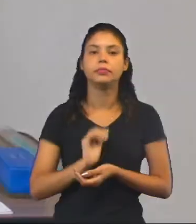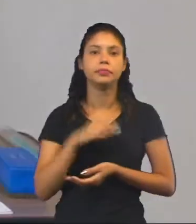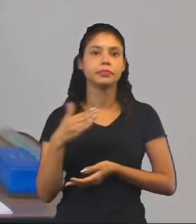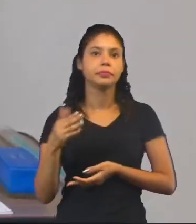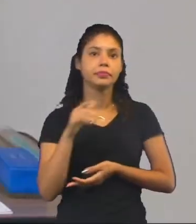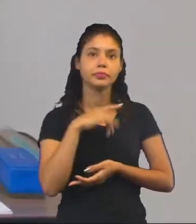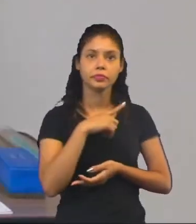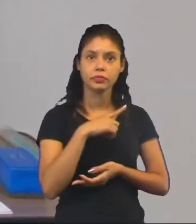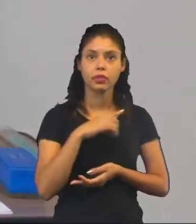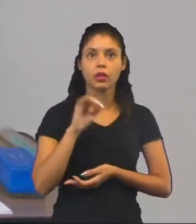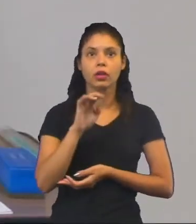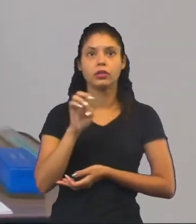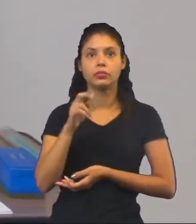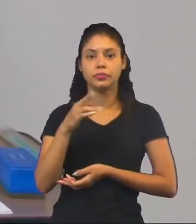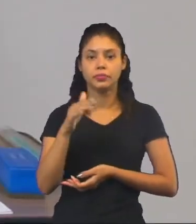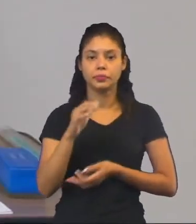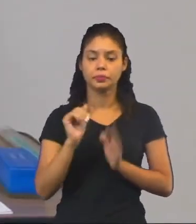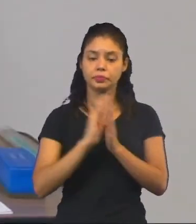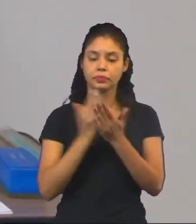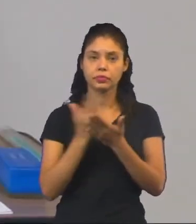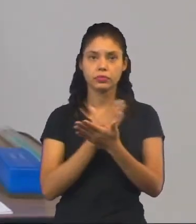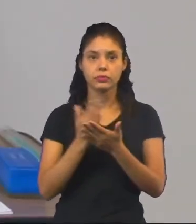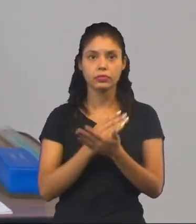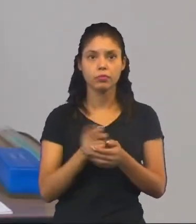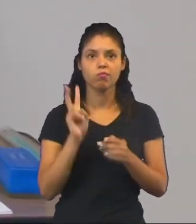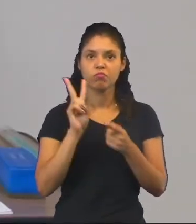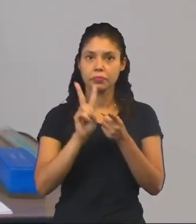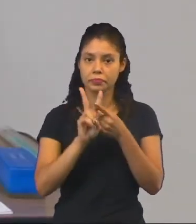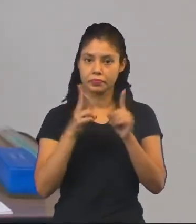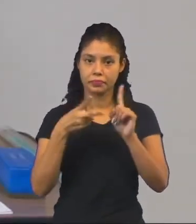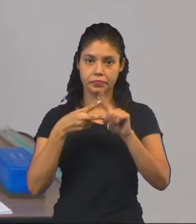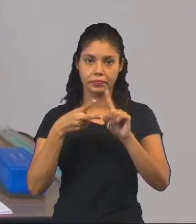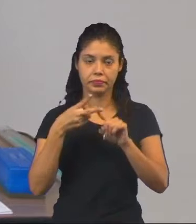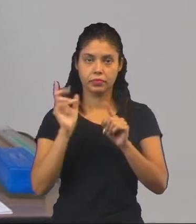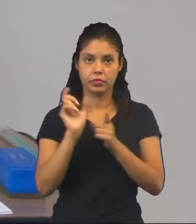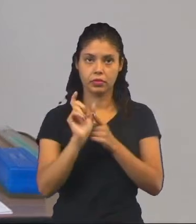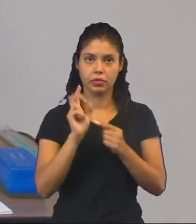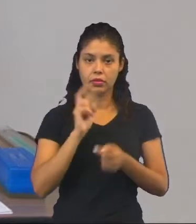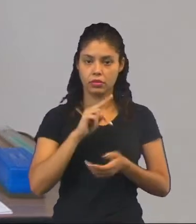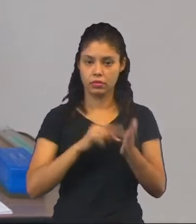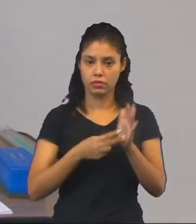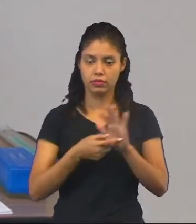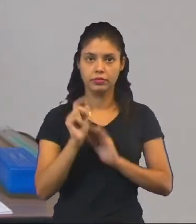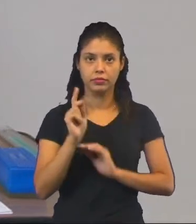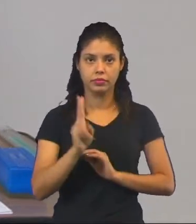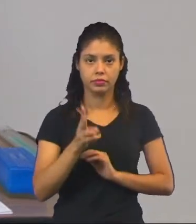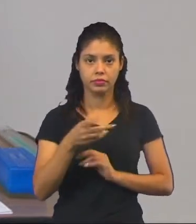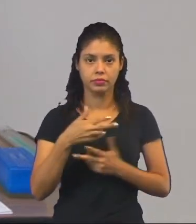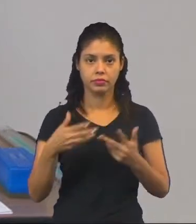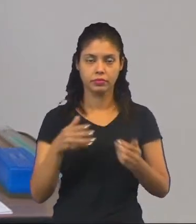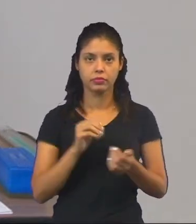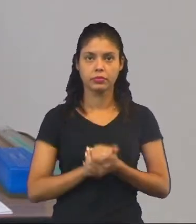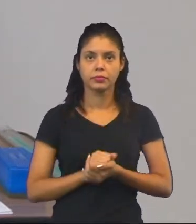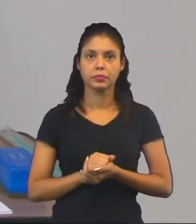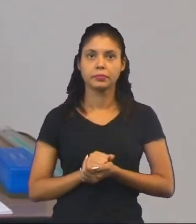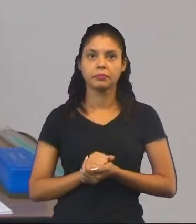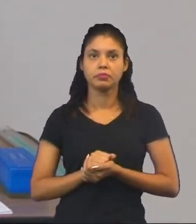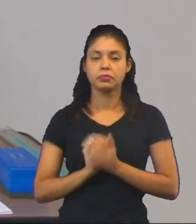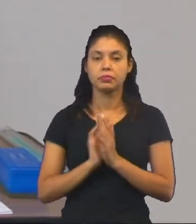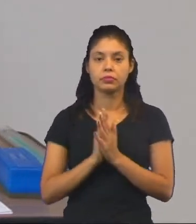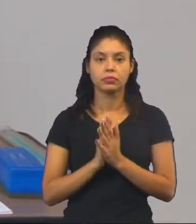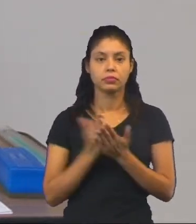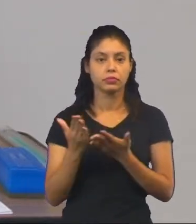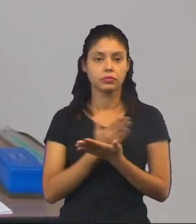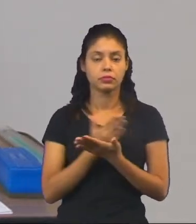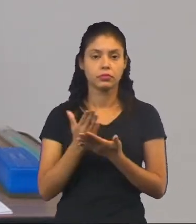quanto enunciação nos livros, tá? Tem essas duas palavras aí, que quer dizer a mesma coisa, enunciação e elocução. Então, livros você